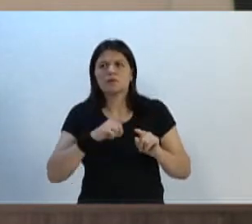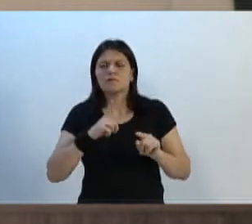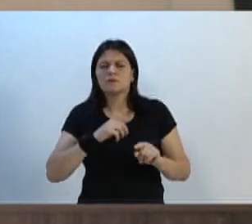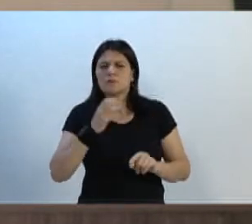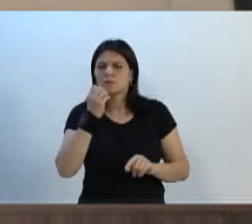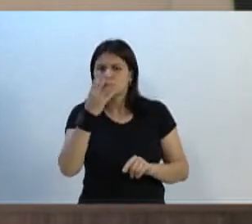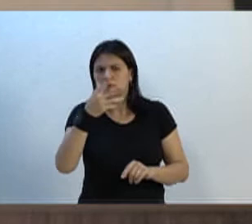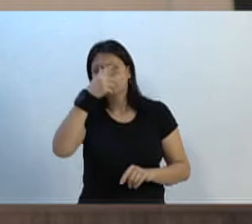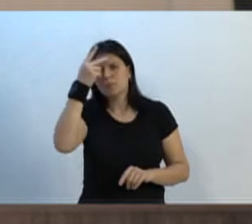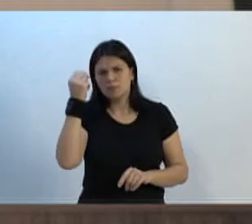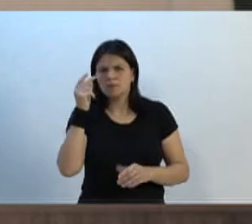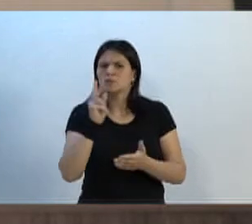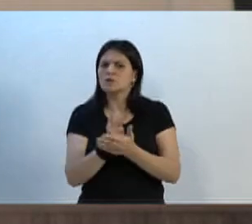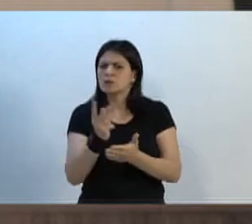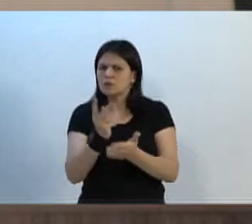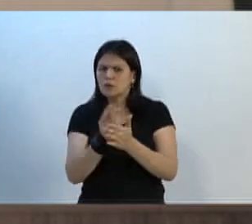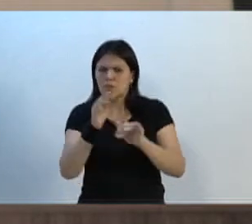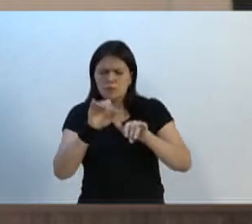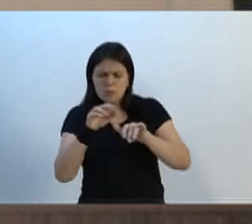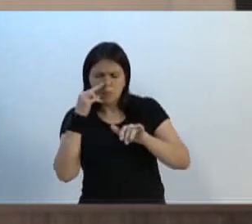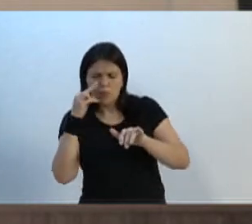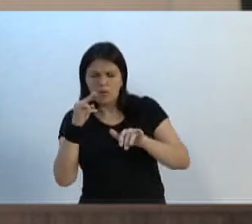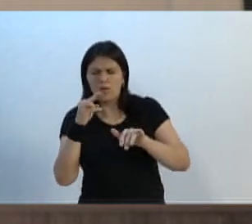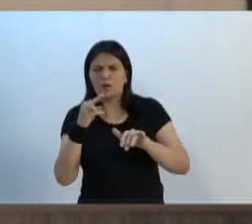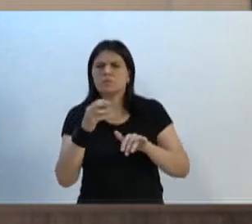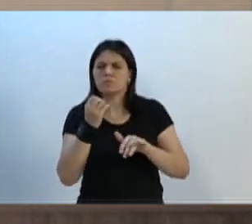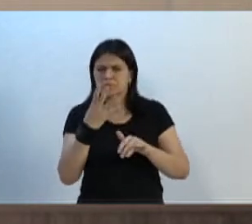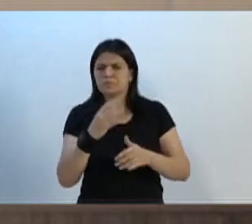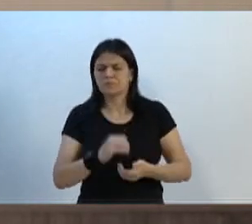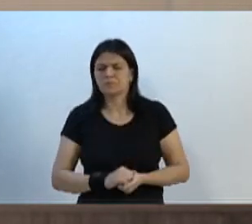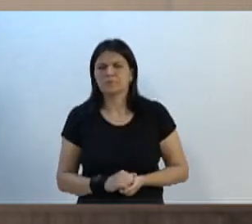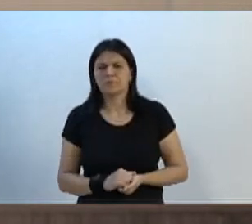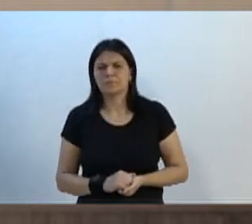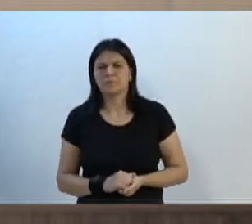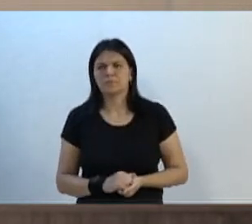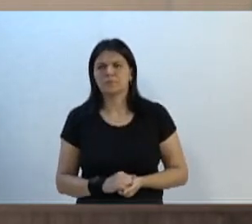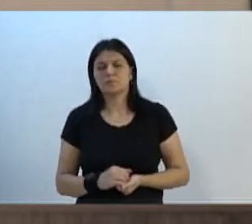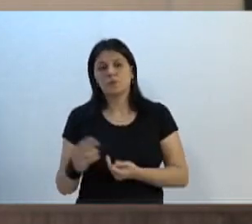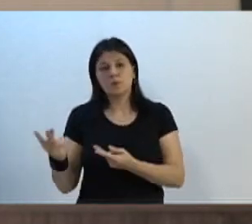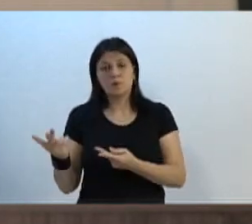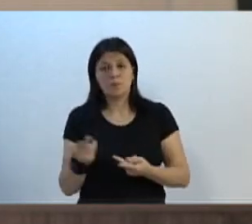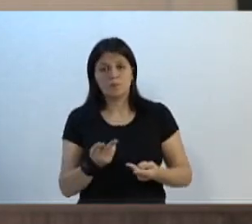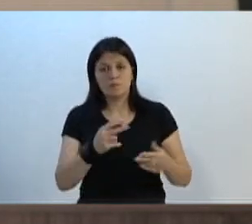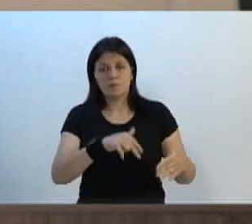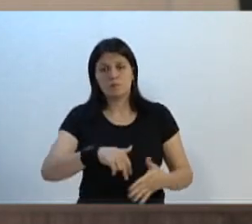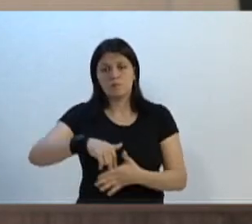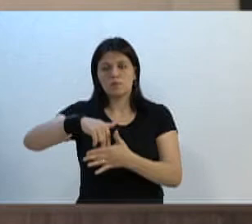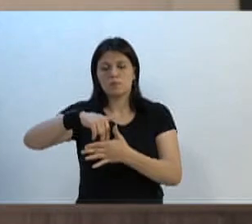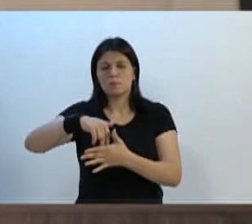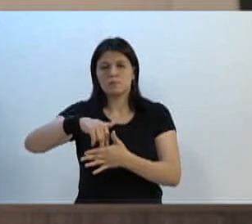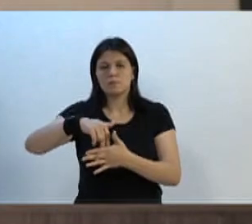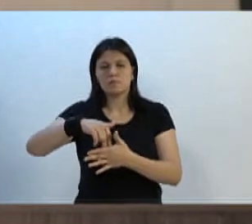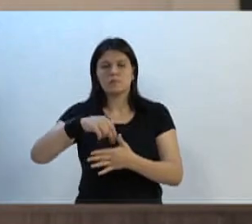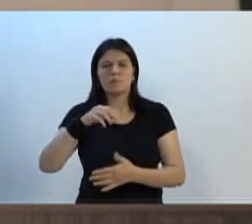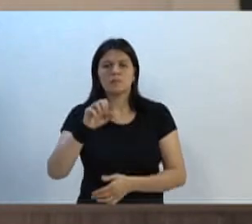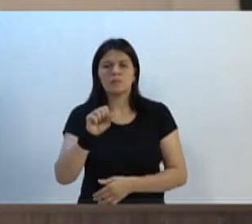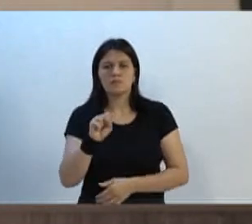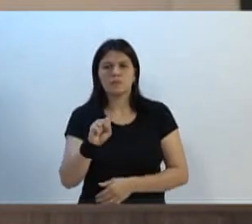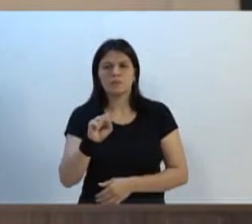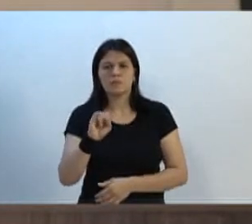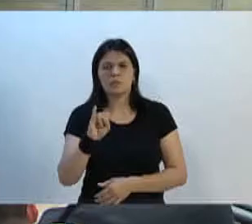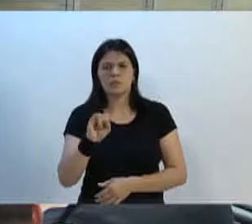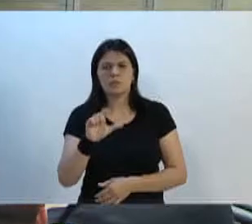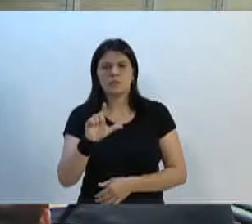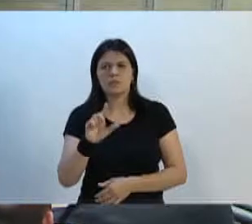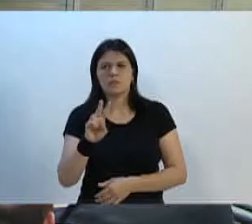aqui que com acompanham e Podem sim acompanhar esses recursos convido aqui para fazer o uso da palavra Silvia Clemente